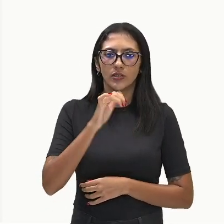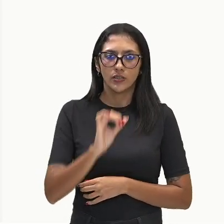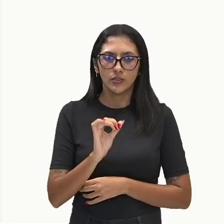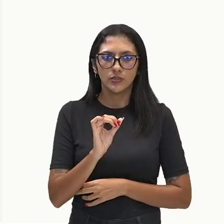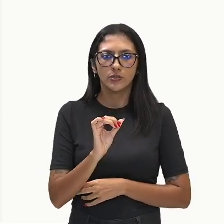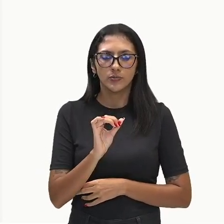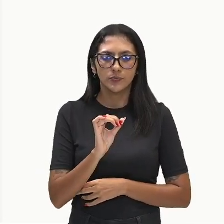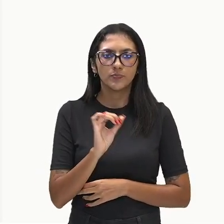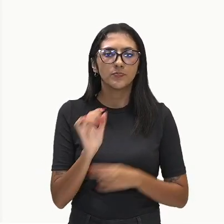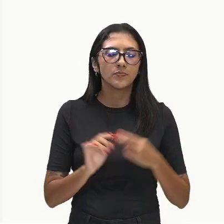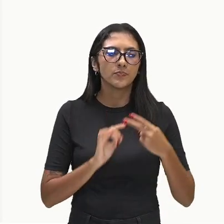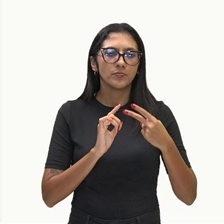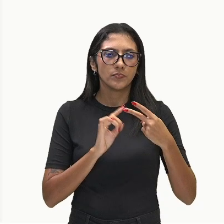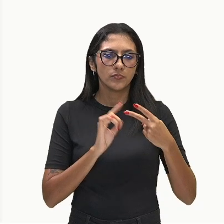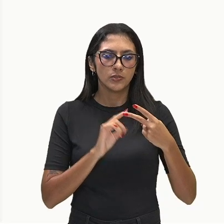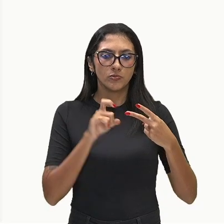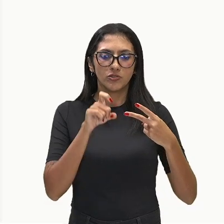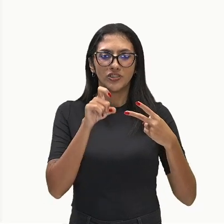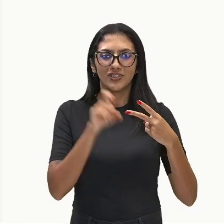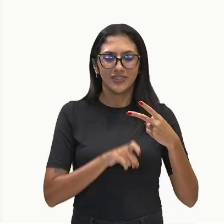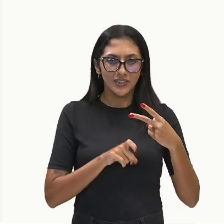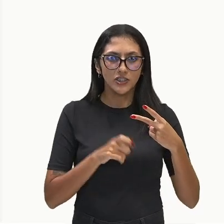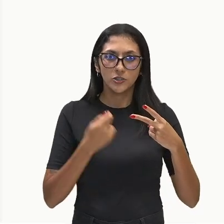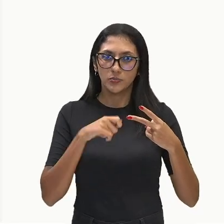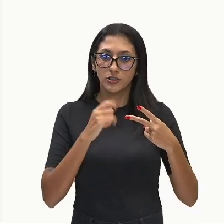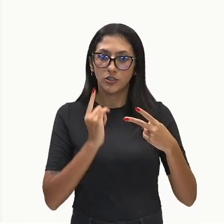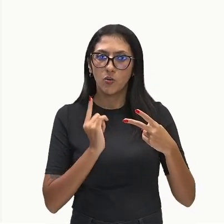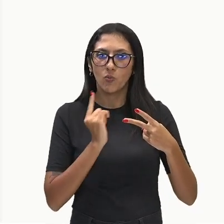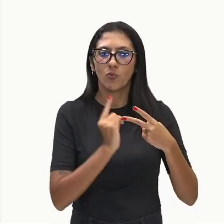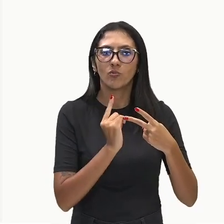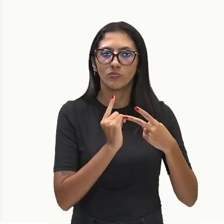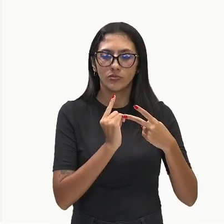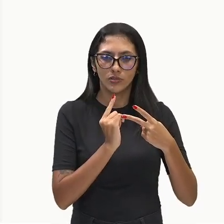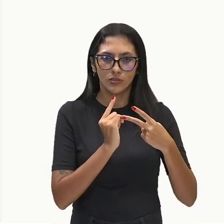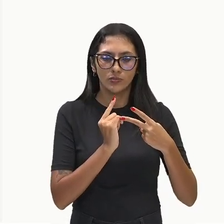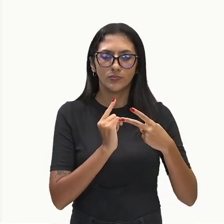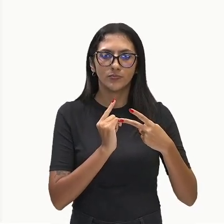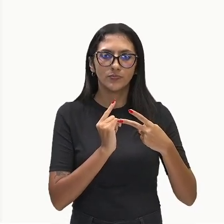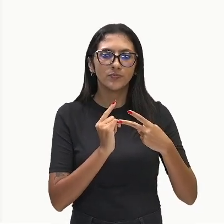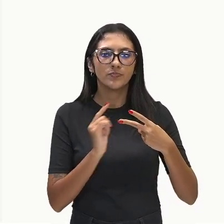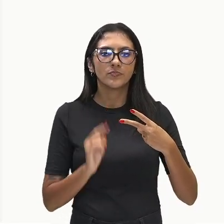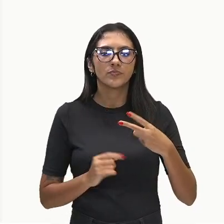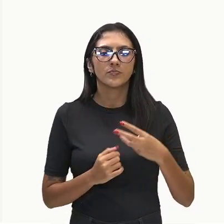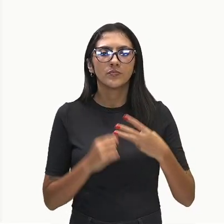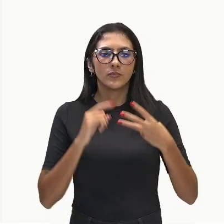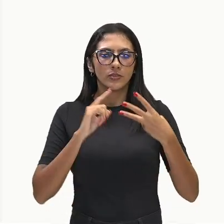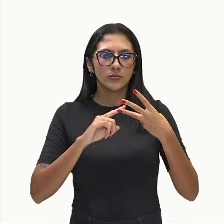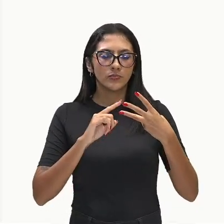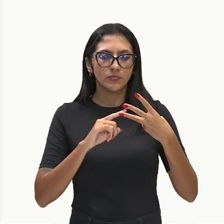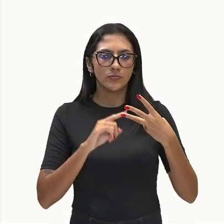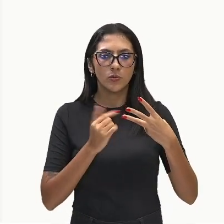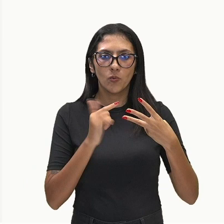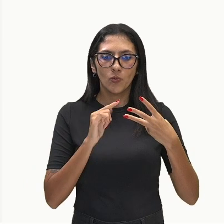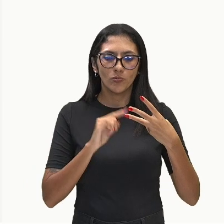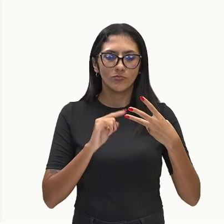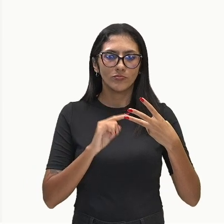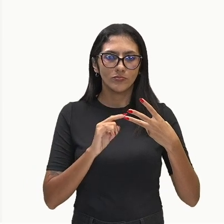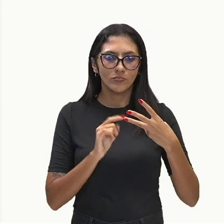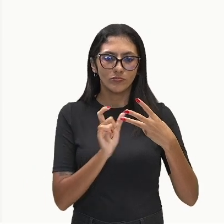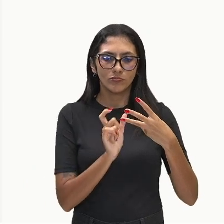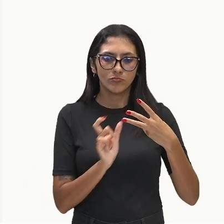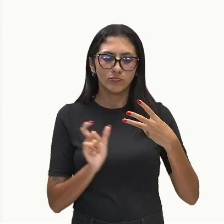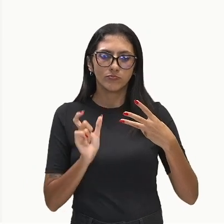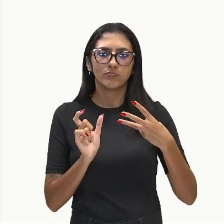o valor que a gente quer é o valor de um cateto, e a gente tem o outro cateto, na verdade. Quanto mede